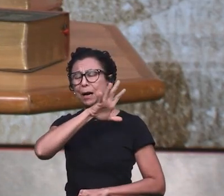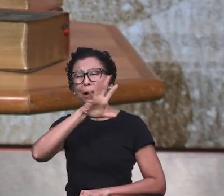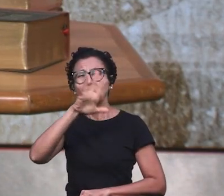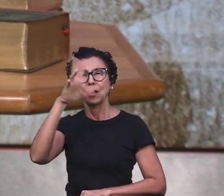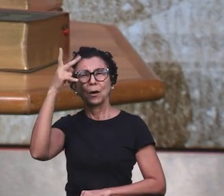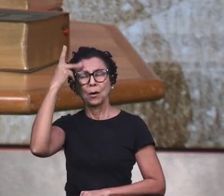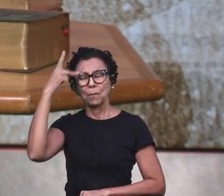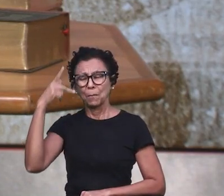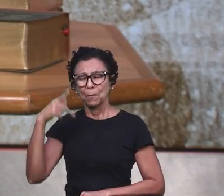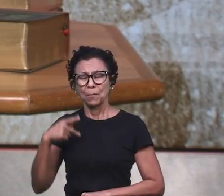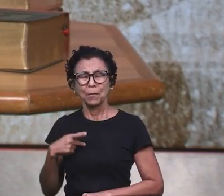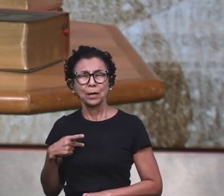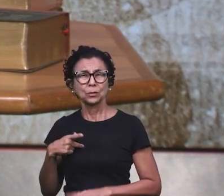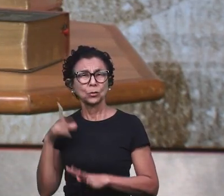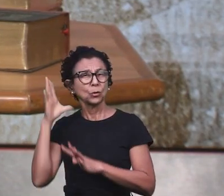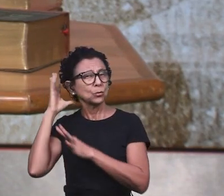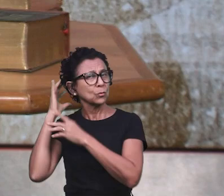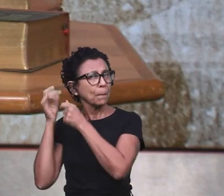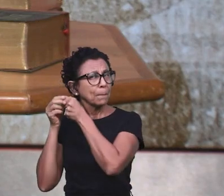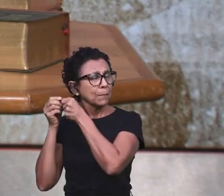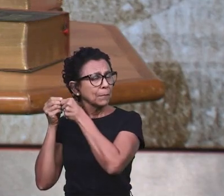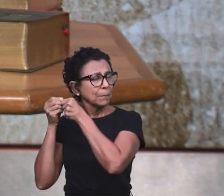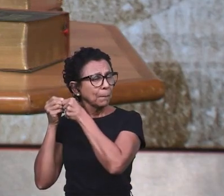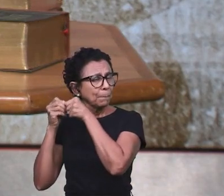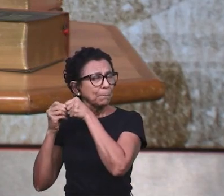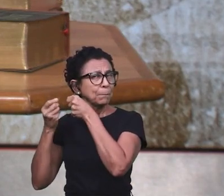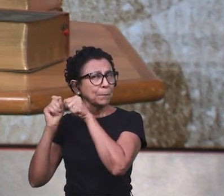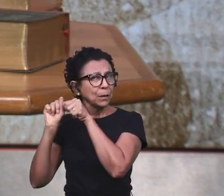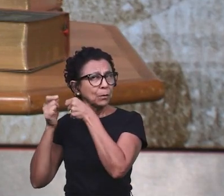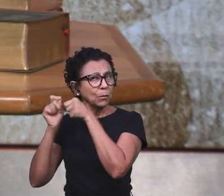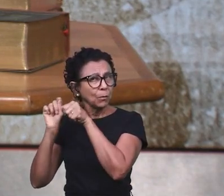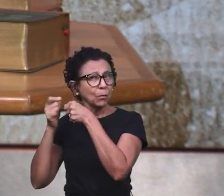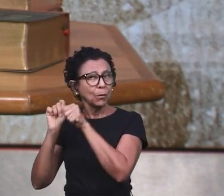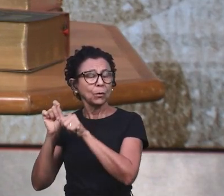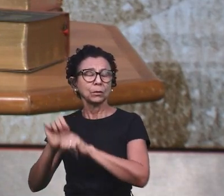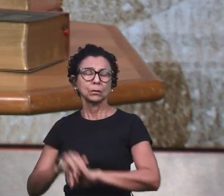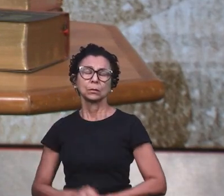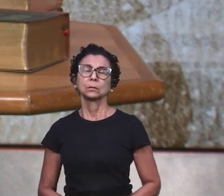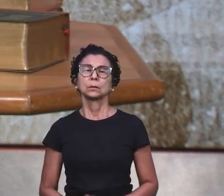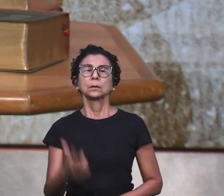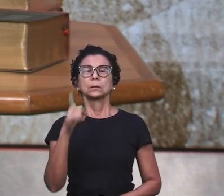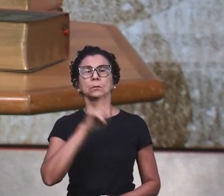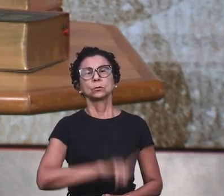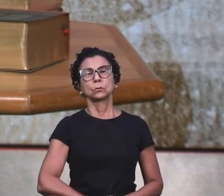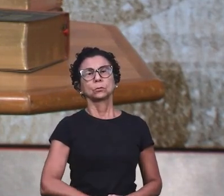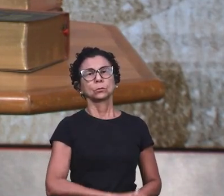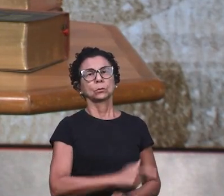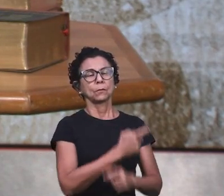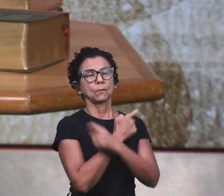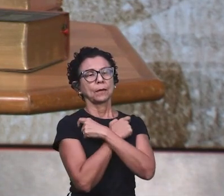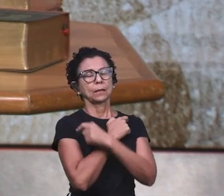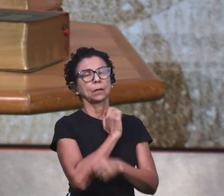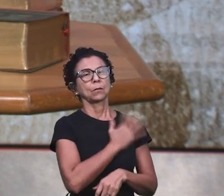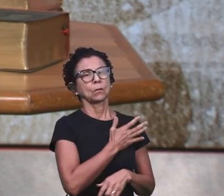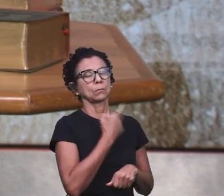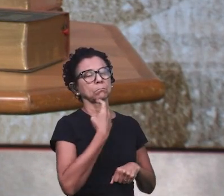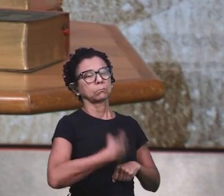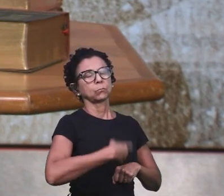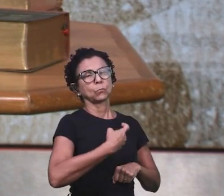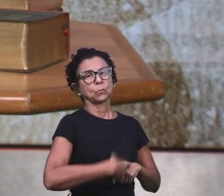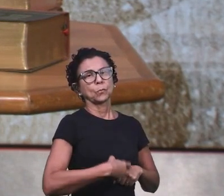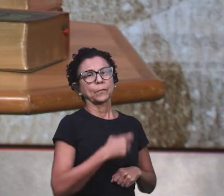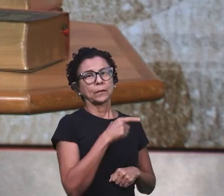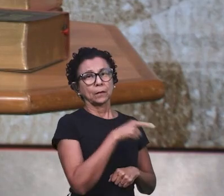Egito, e o coração de Faraó se endureceu. Os seus magos não conseguiram repetir